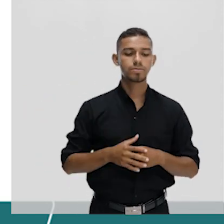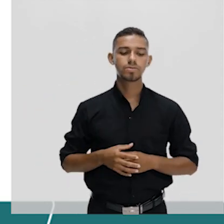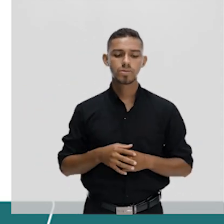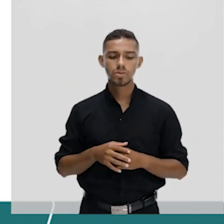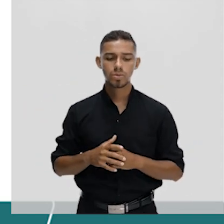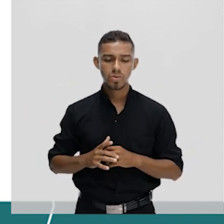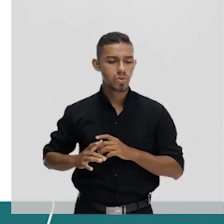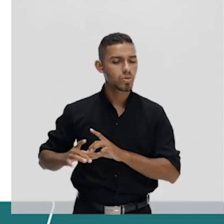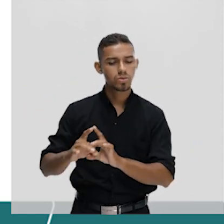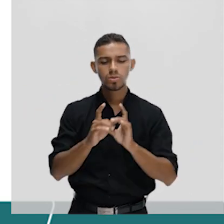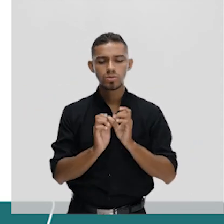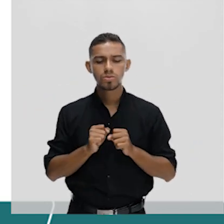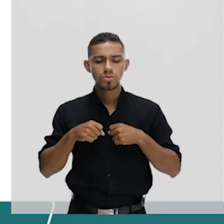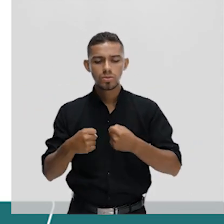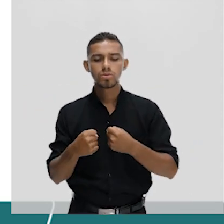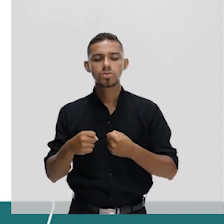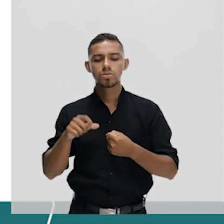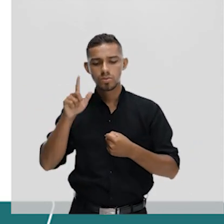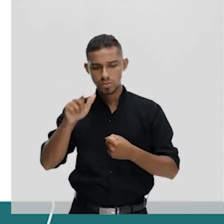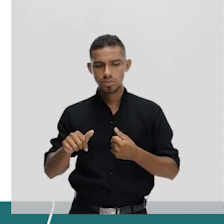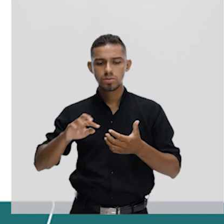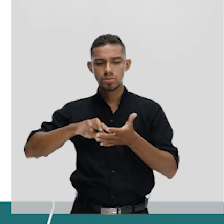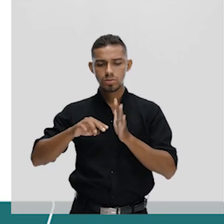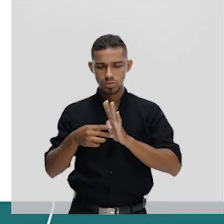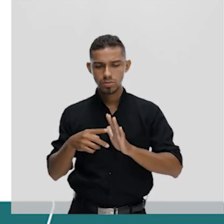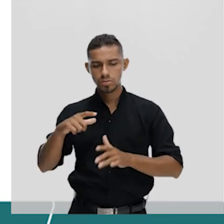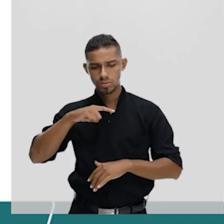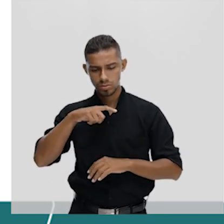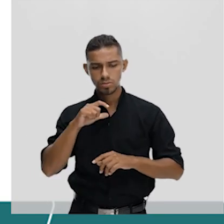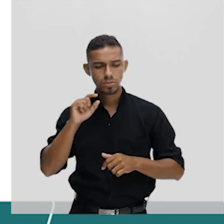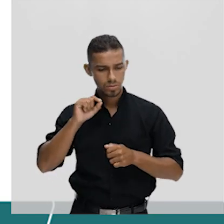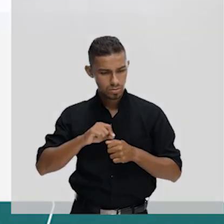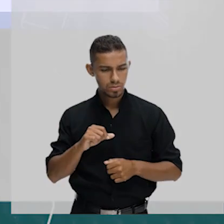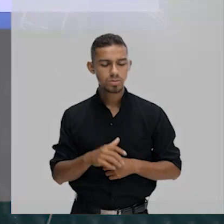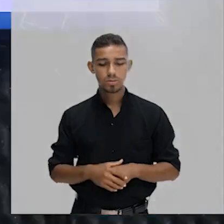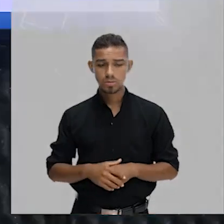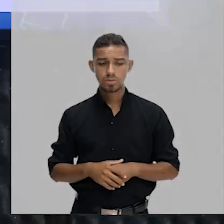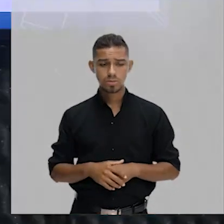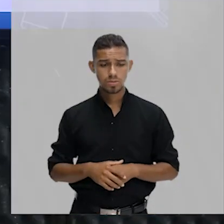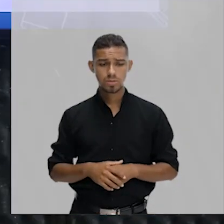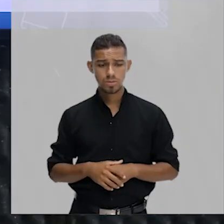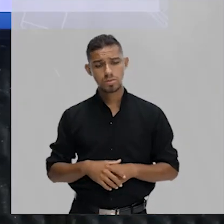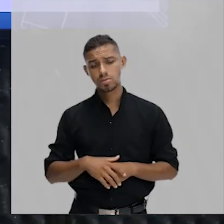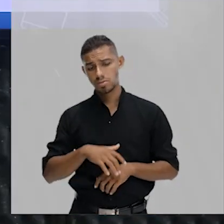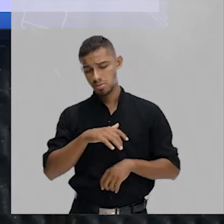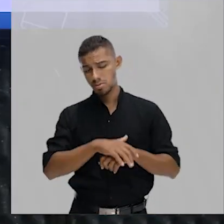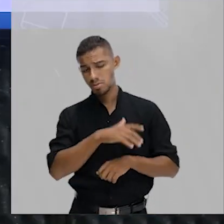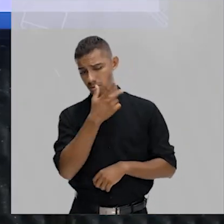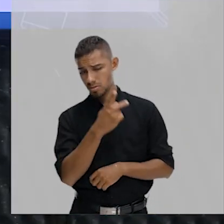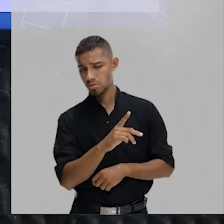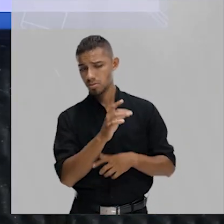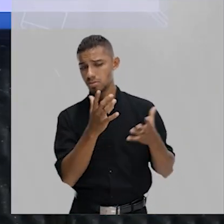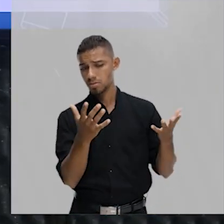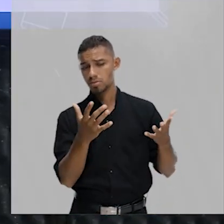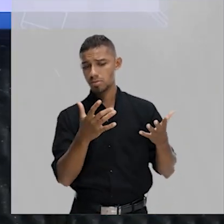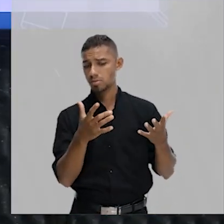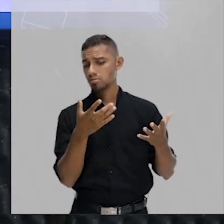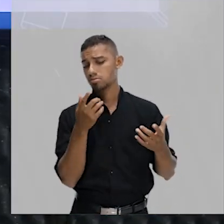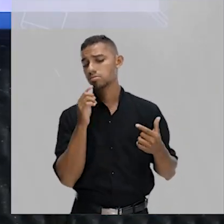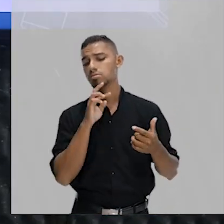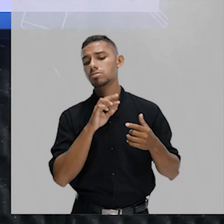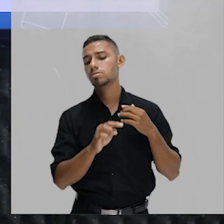que tem de fazer. Por serem vocês, não quer dizer que aceite o convite. Então, aí ele consegue fazer